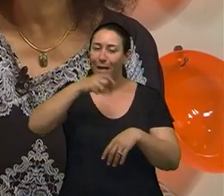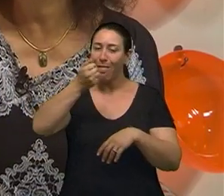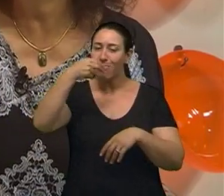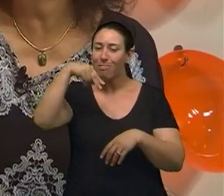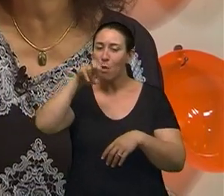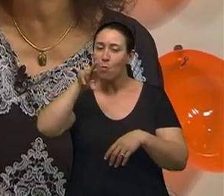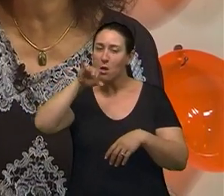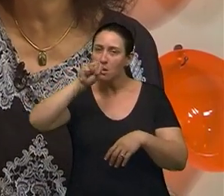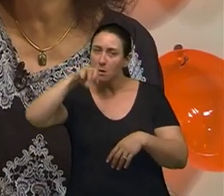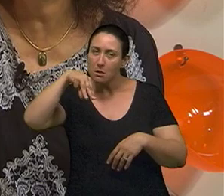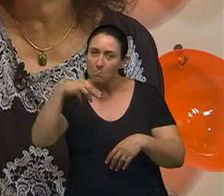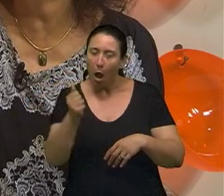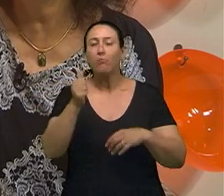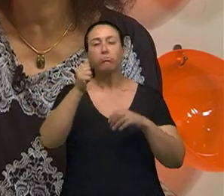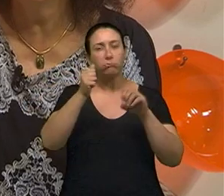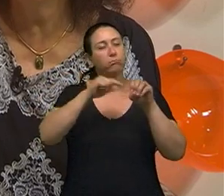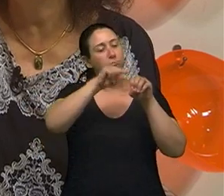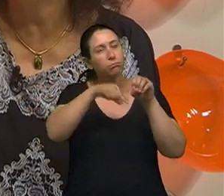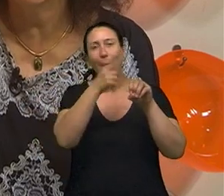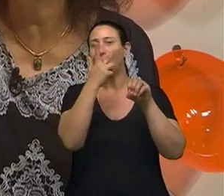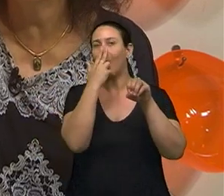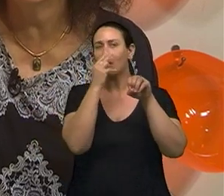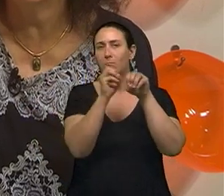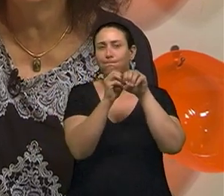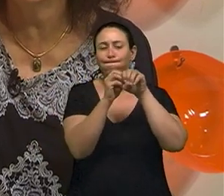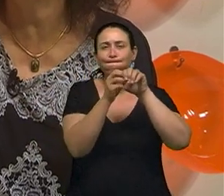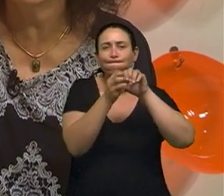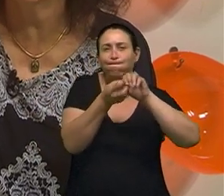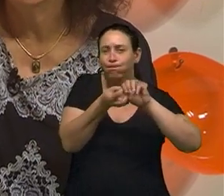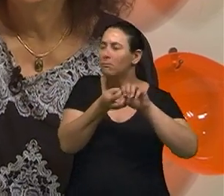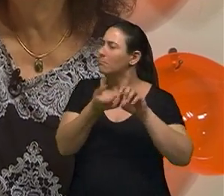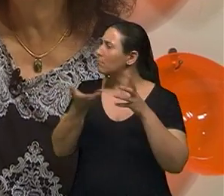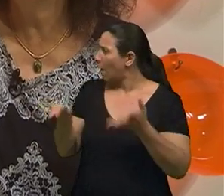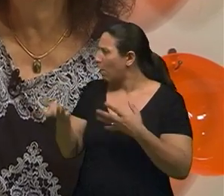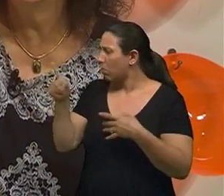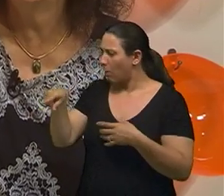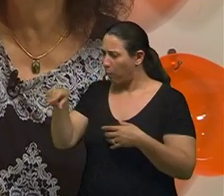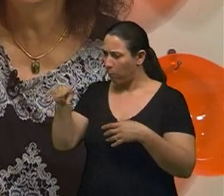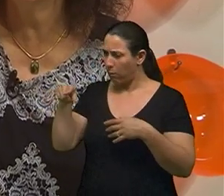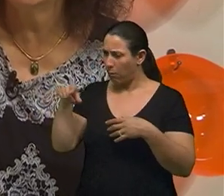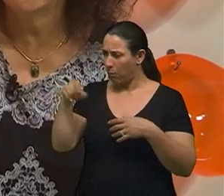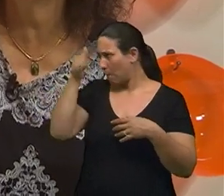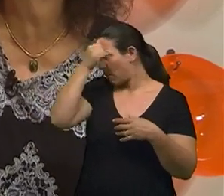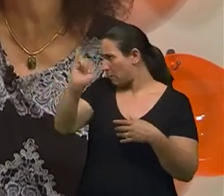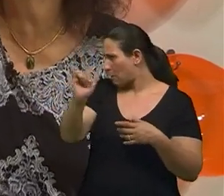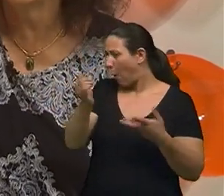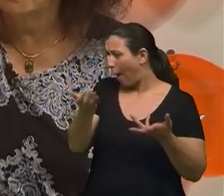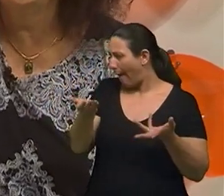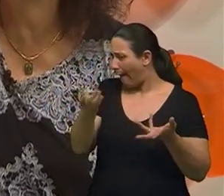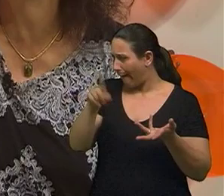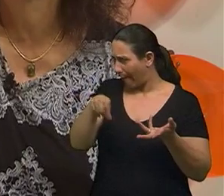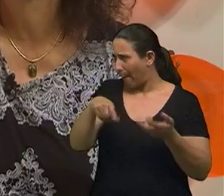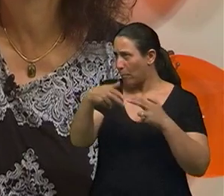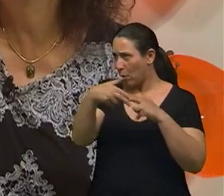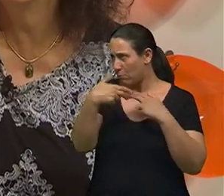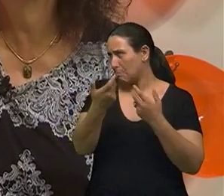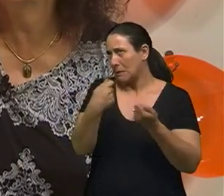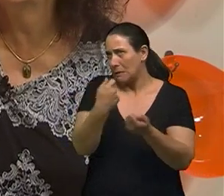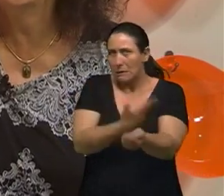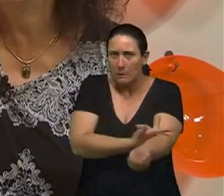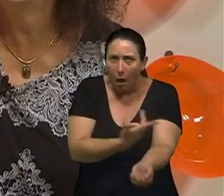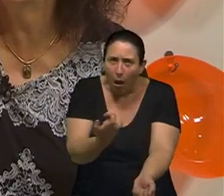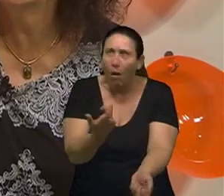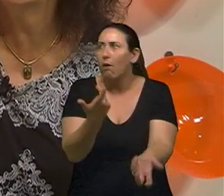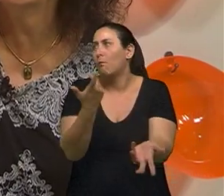um exame para verificar a prevenção poderia se dar minha pergunta é essa prevenção poderia se dar através de exames